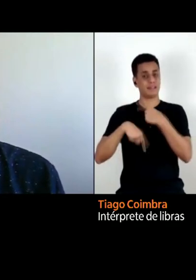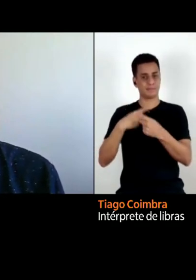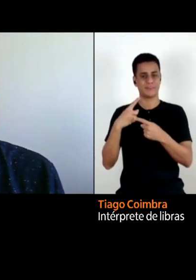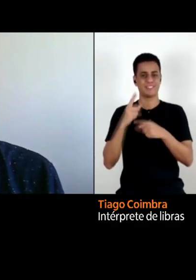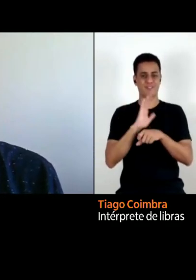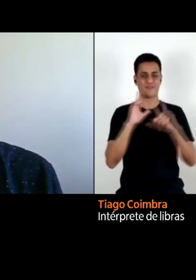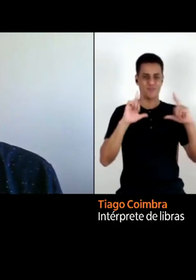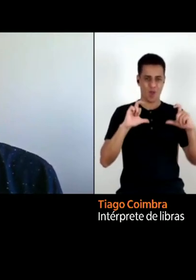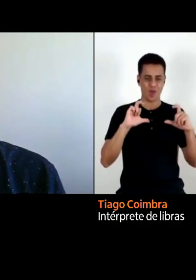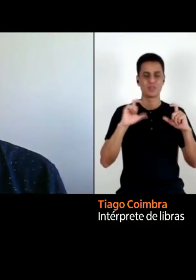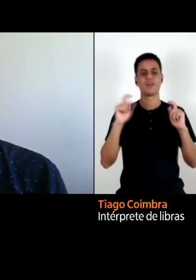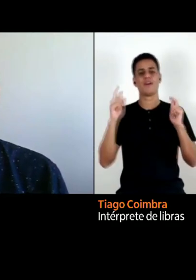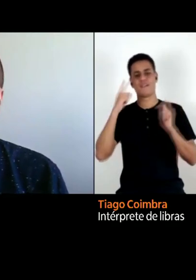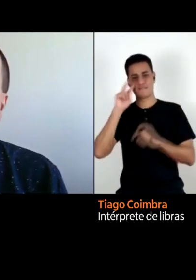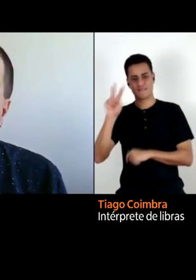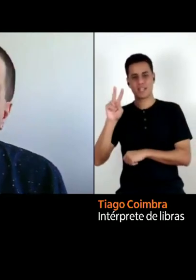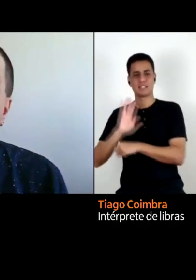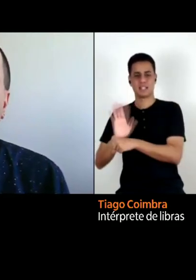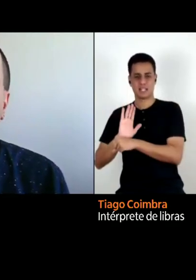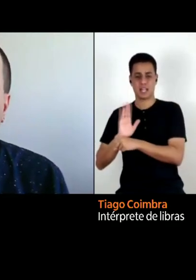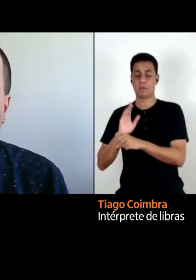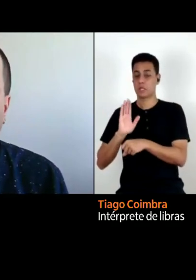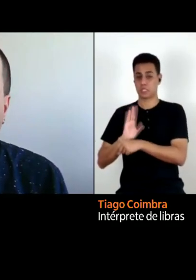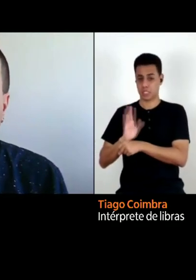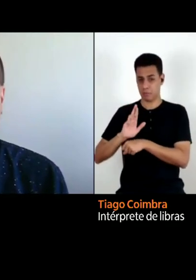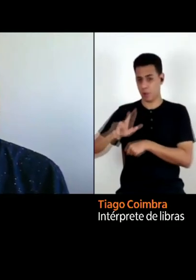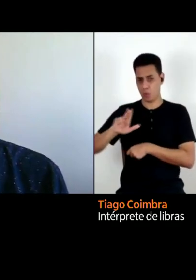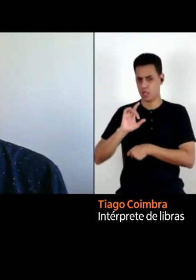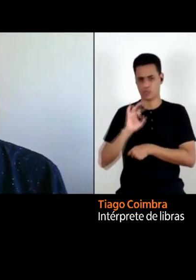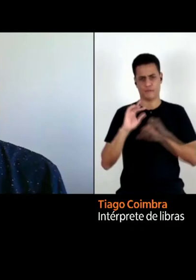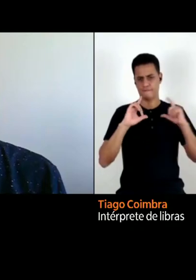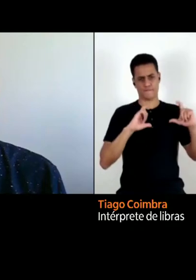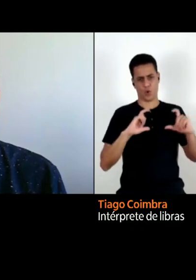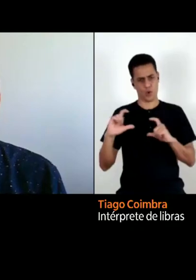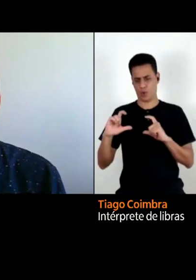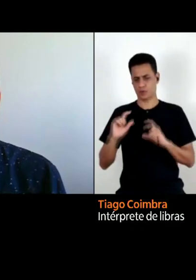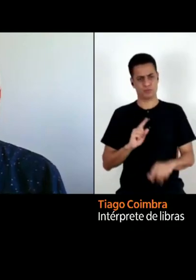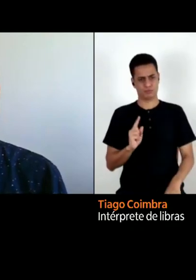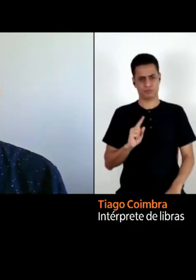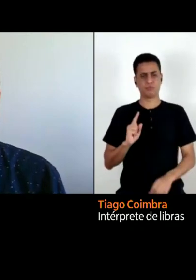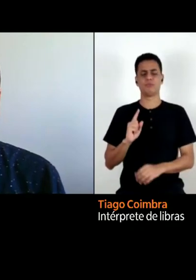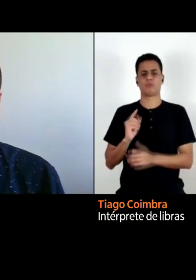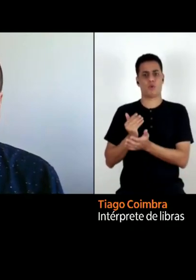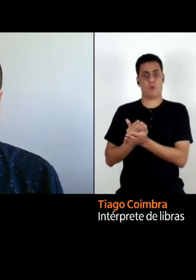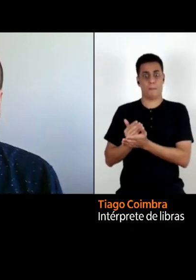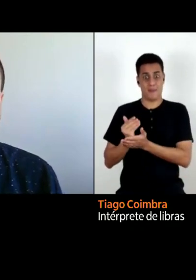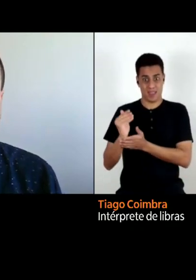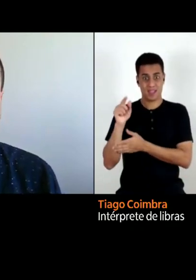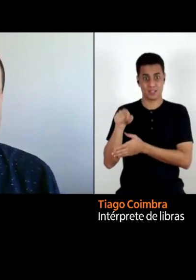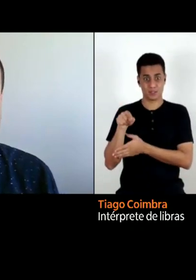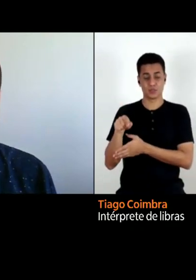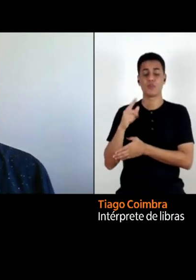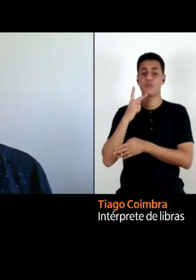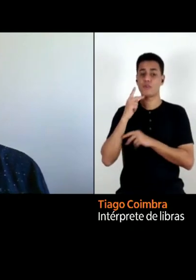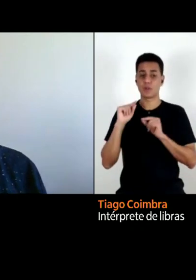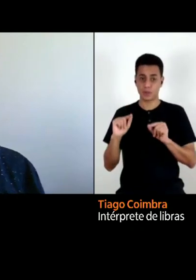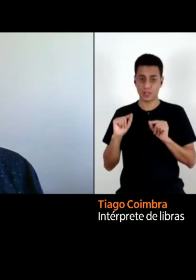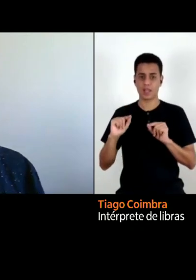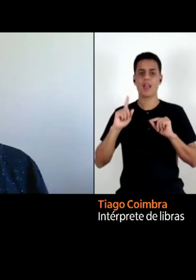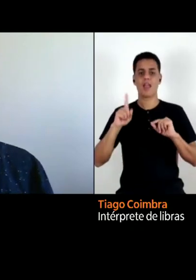de fotografias animadas, mas também foi chamado, em seus primórdios, de fotografias vivas.